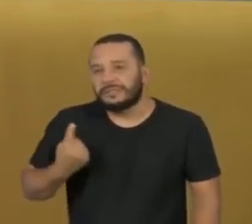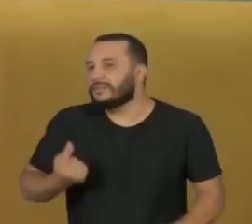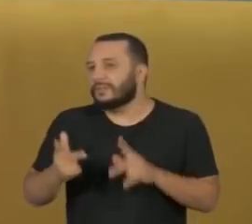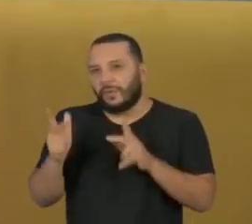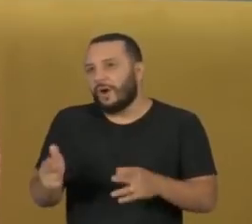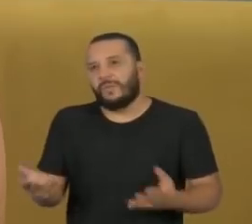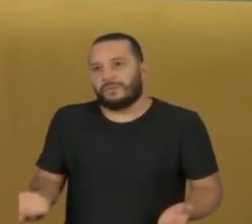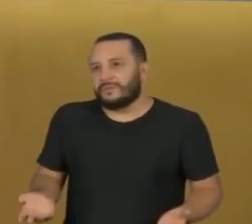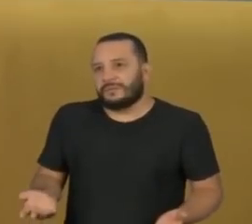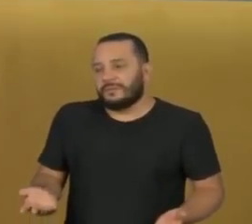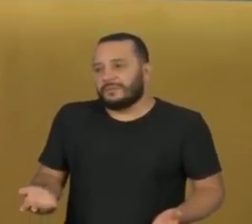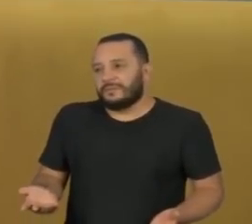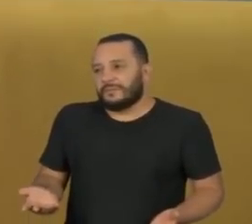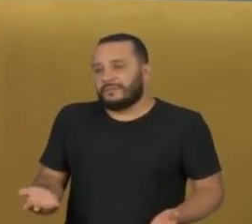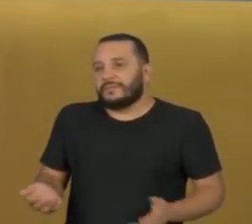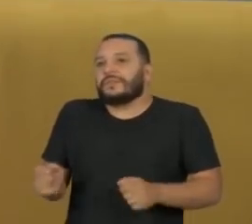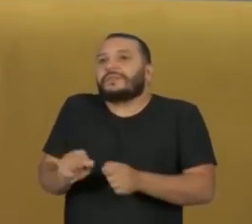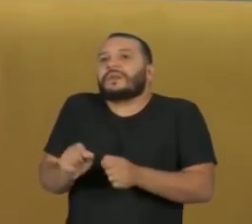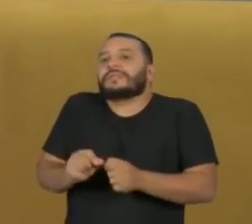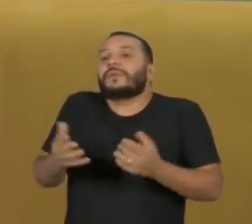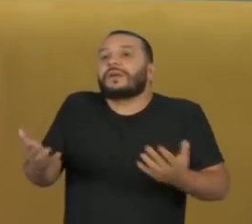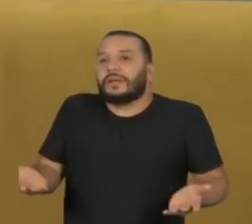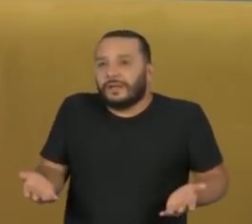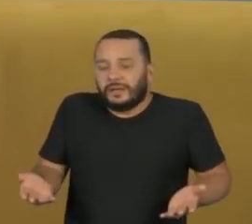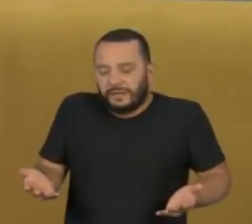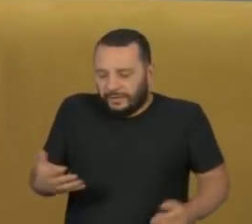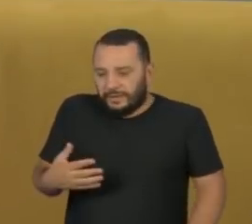pensar em o que fazer para desenvelhecer.